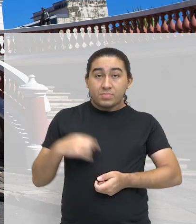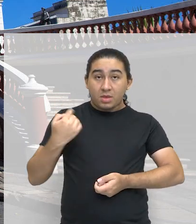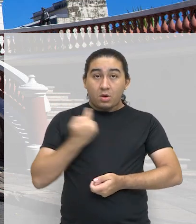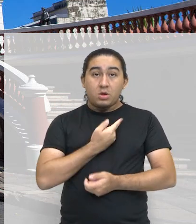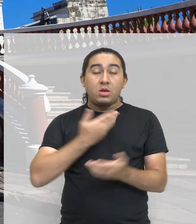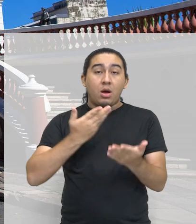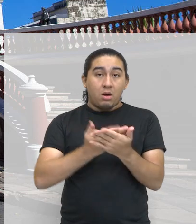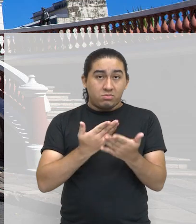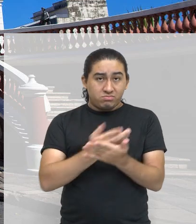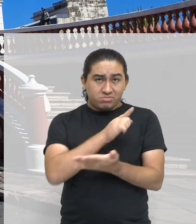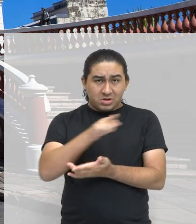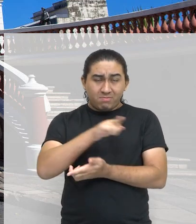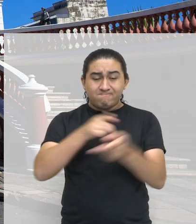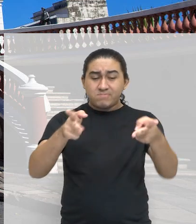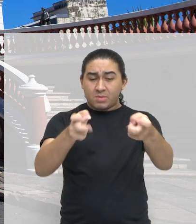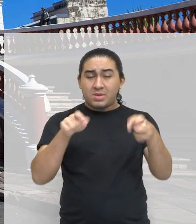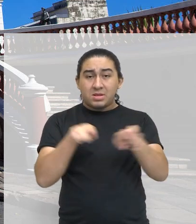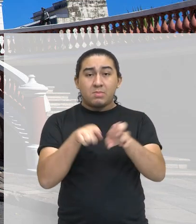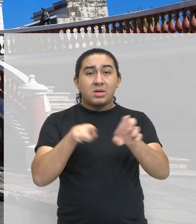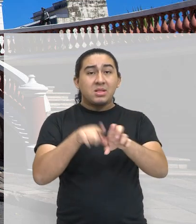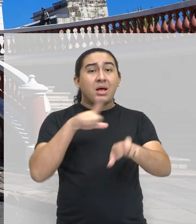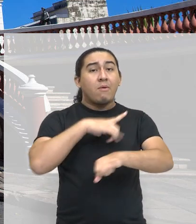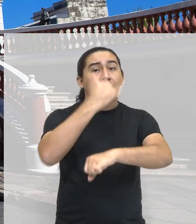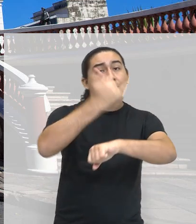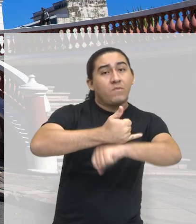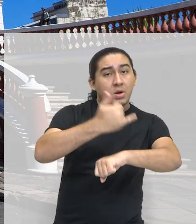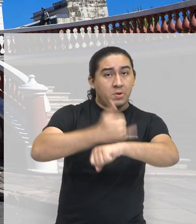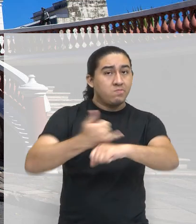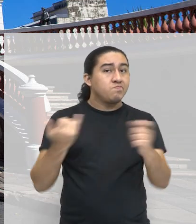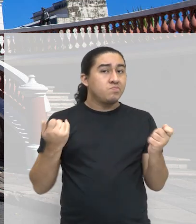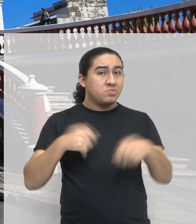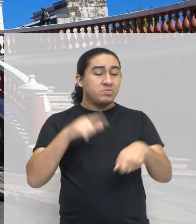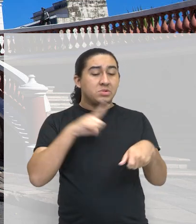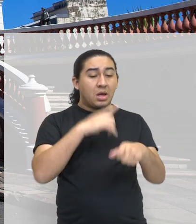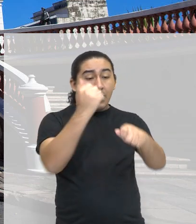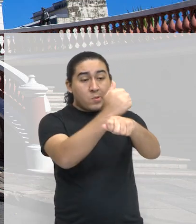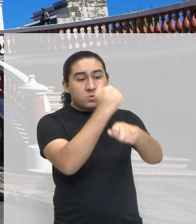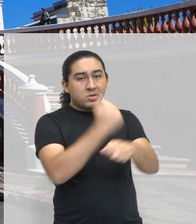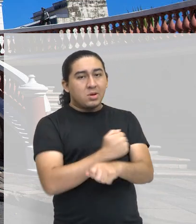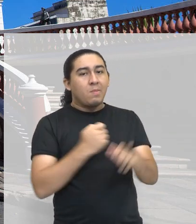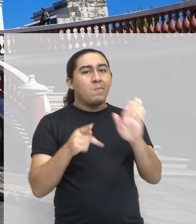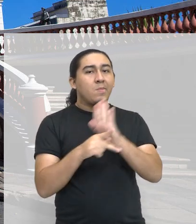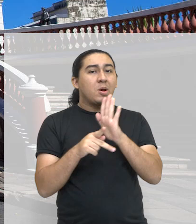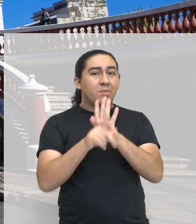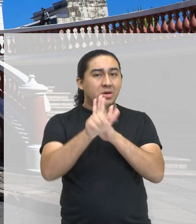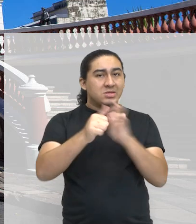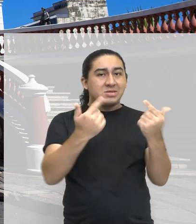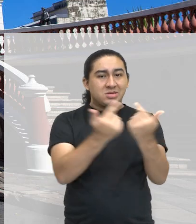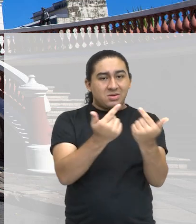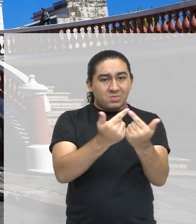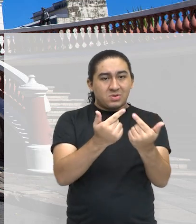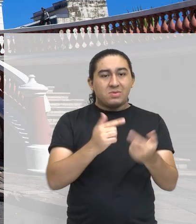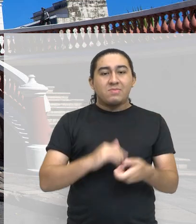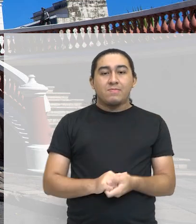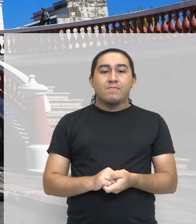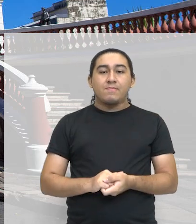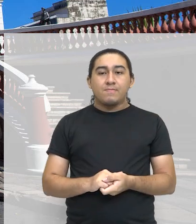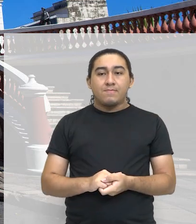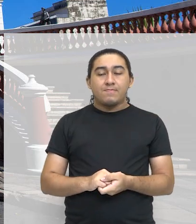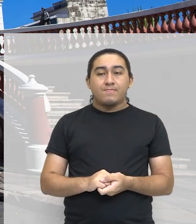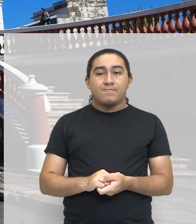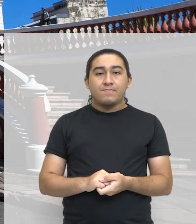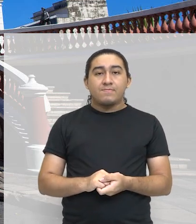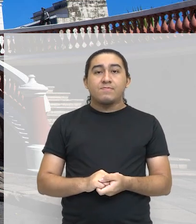aula, vocês vão ver que até o ferro está incluso na construção do Teatro Amazonas,